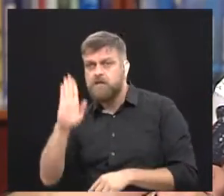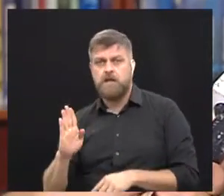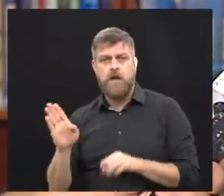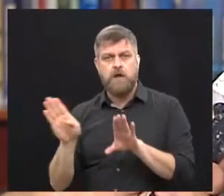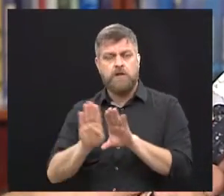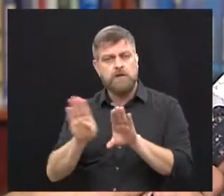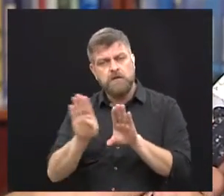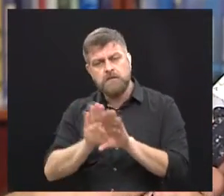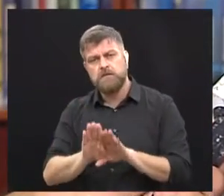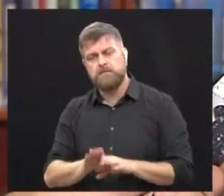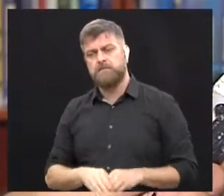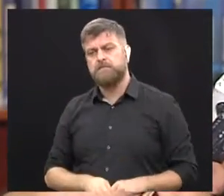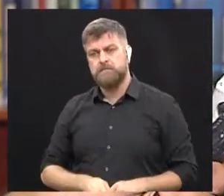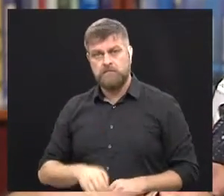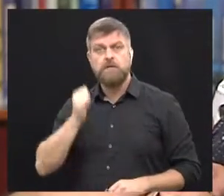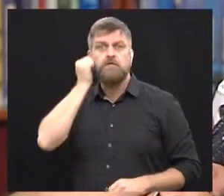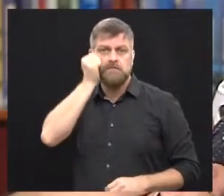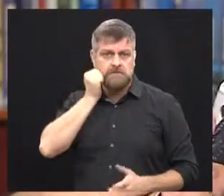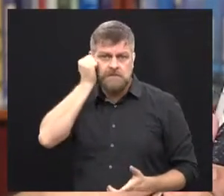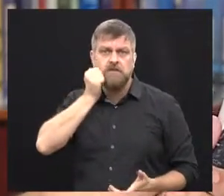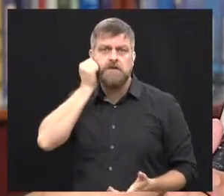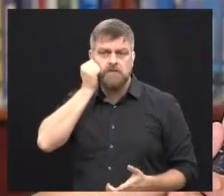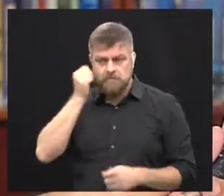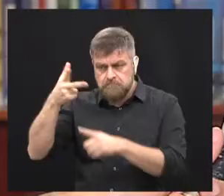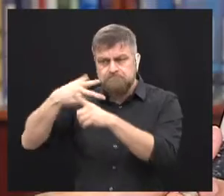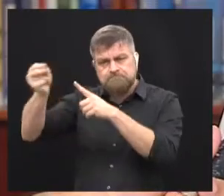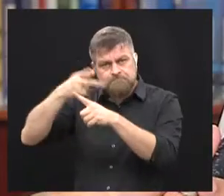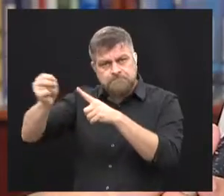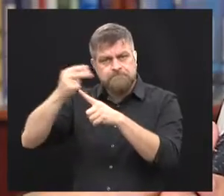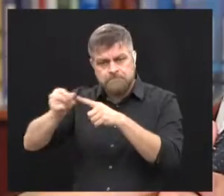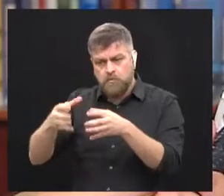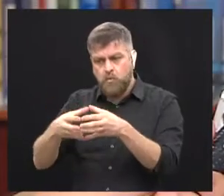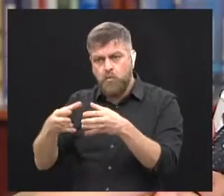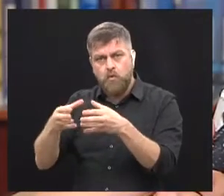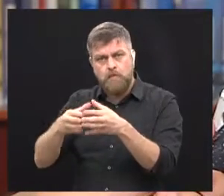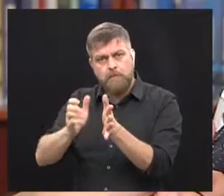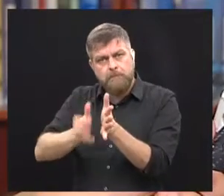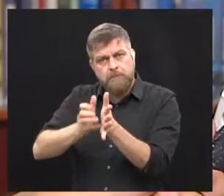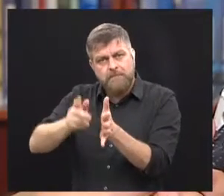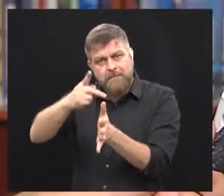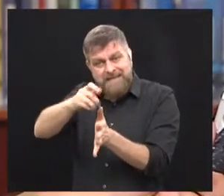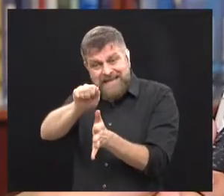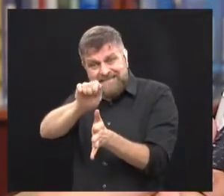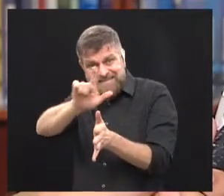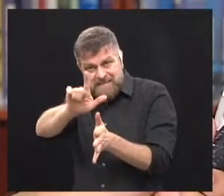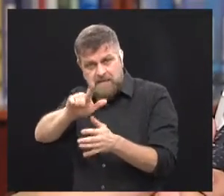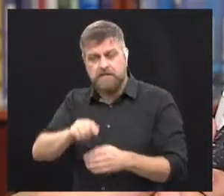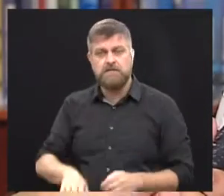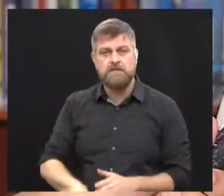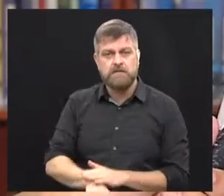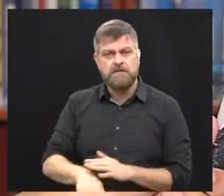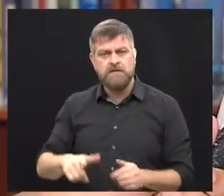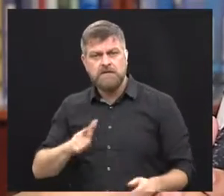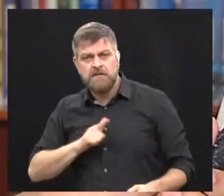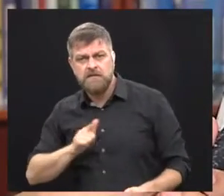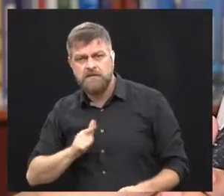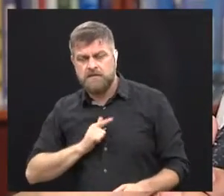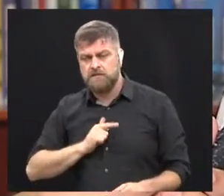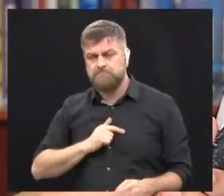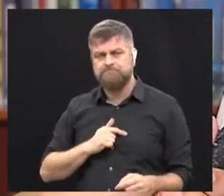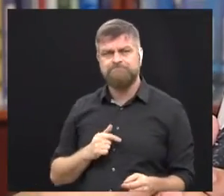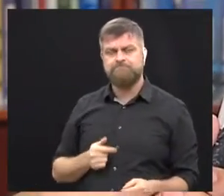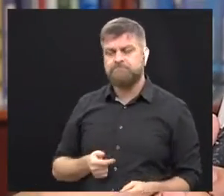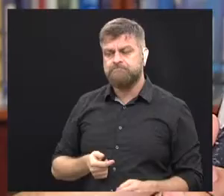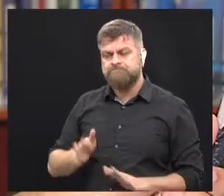também o próprio senador. E apesar de ter muita resistência em